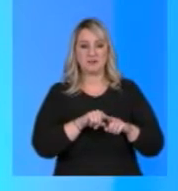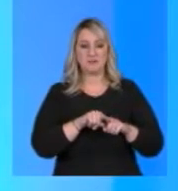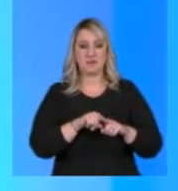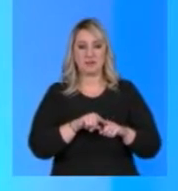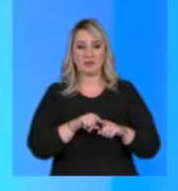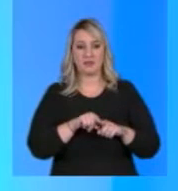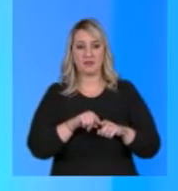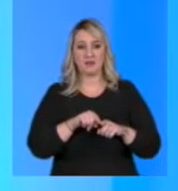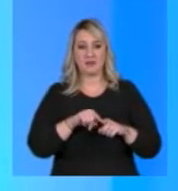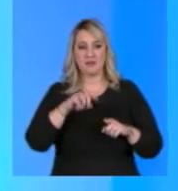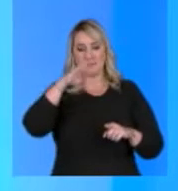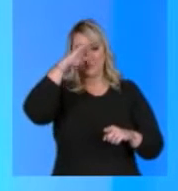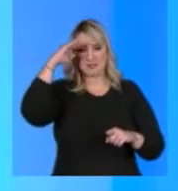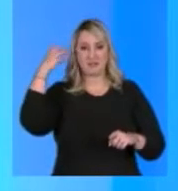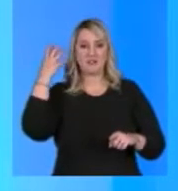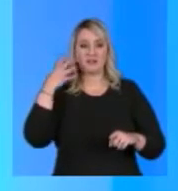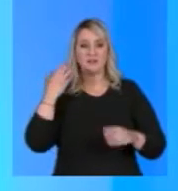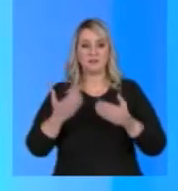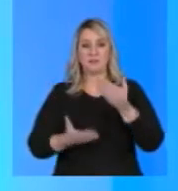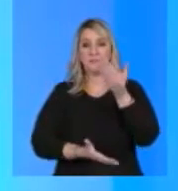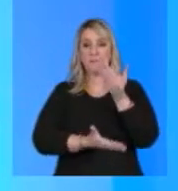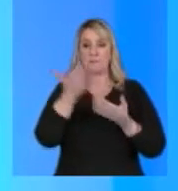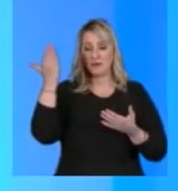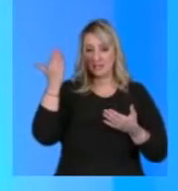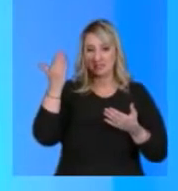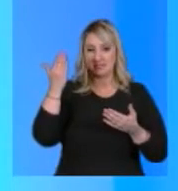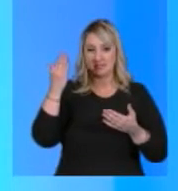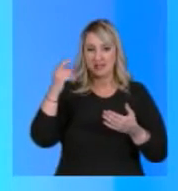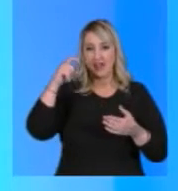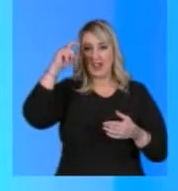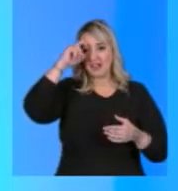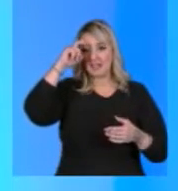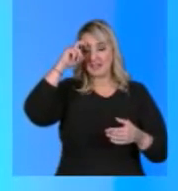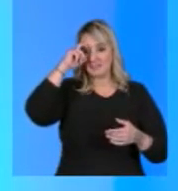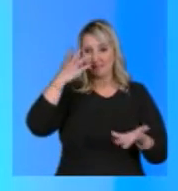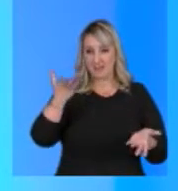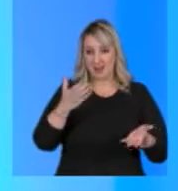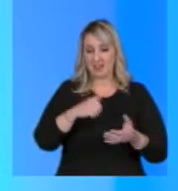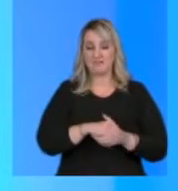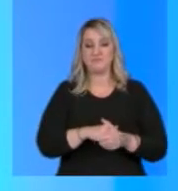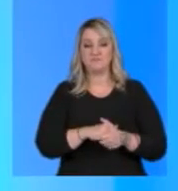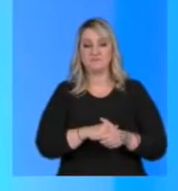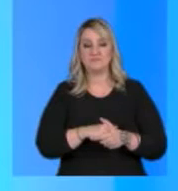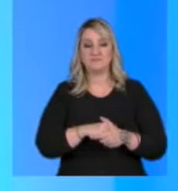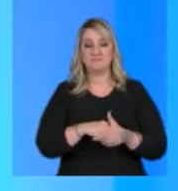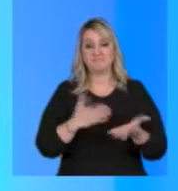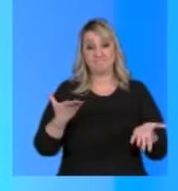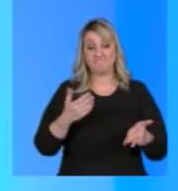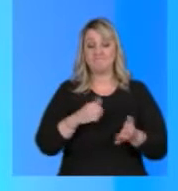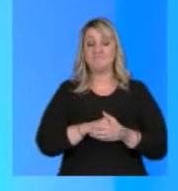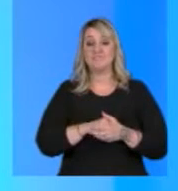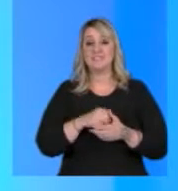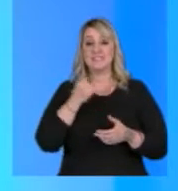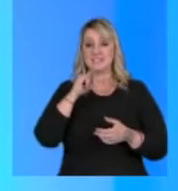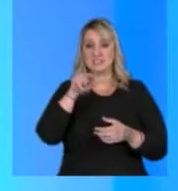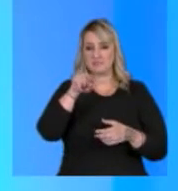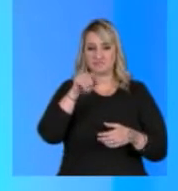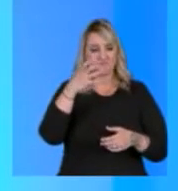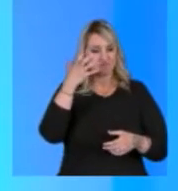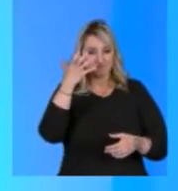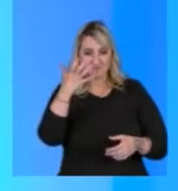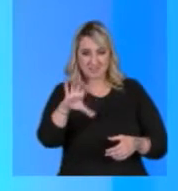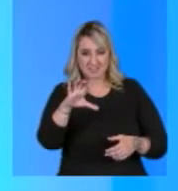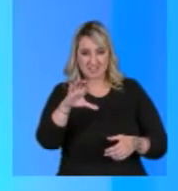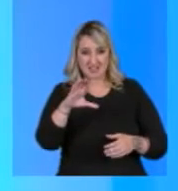desculpe a candidata jandira mas ela também perderia a segunda pesquisa do bispo crivella e se você não quer